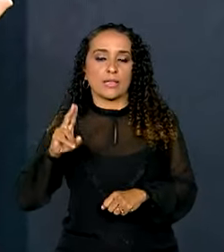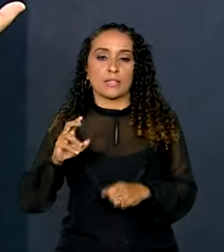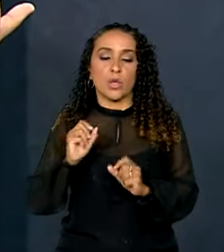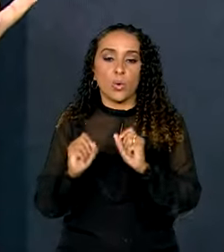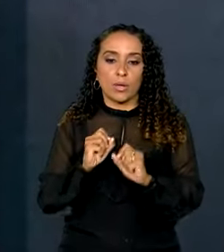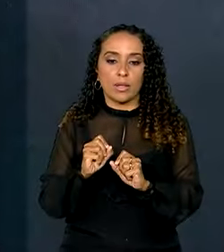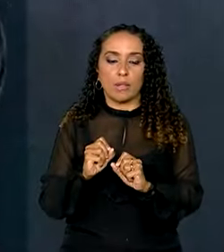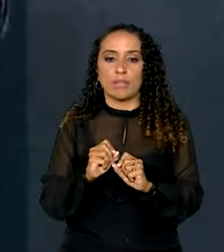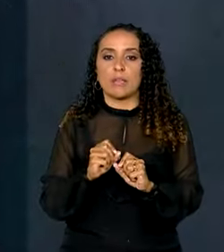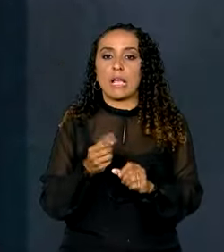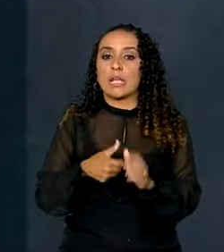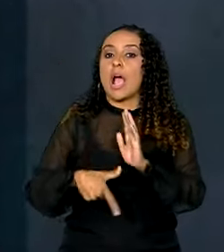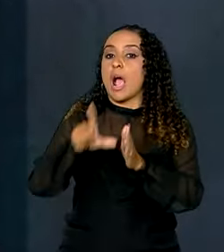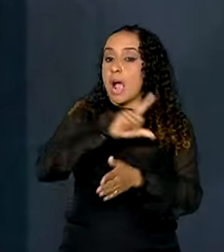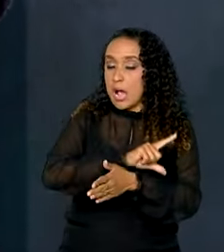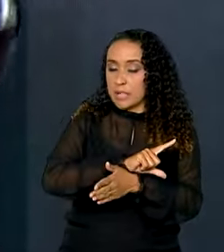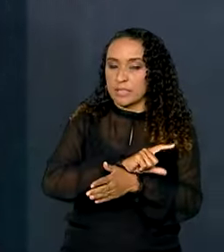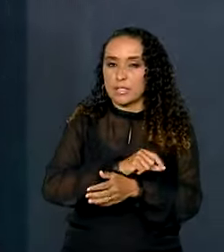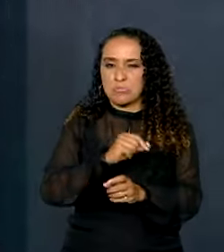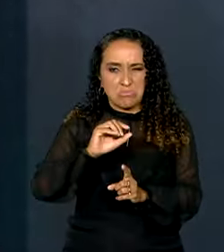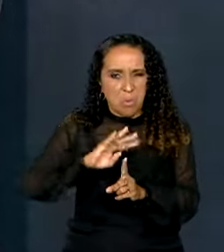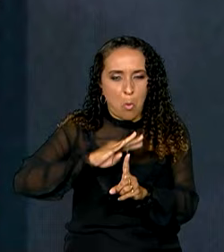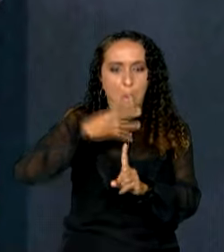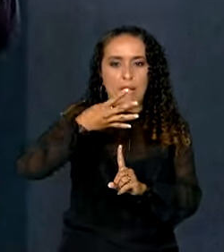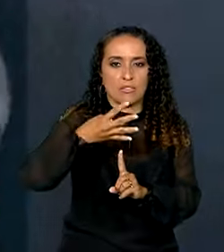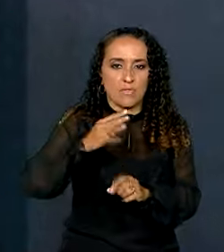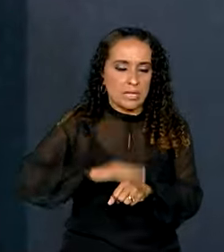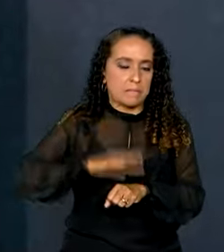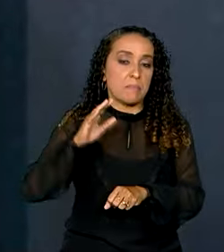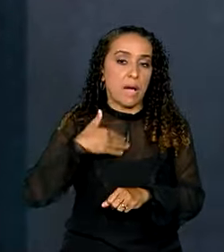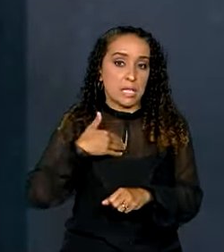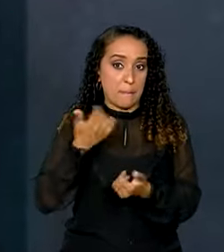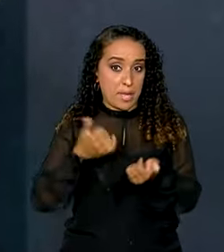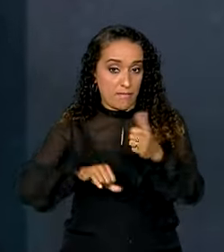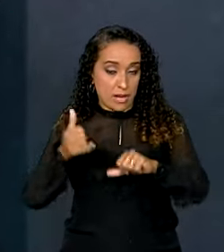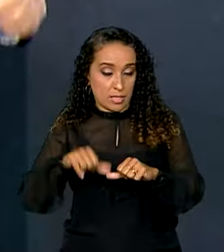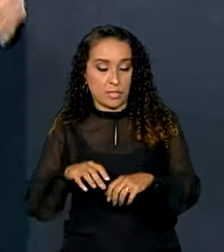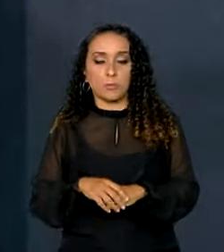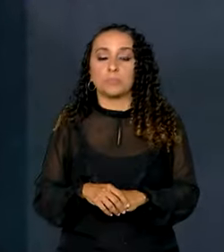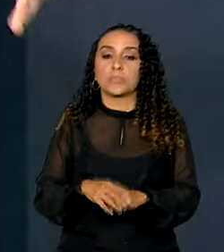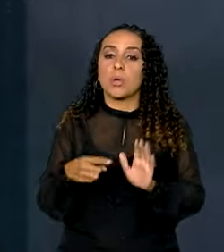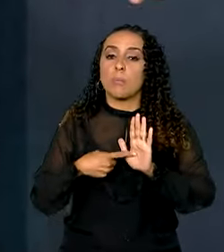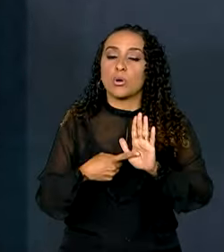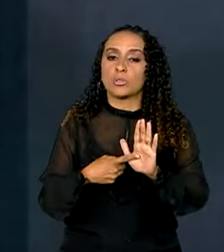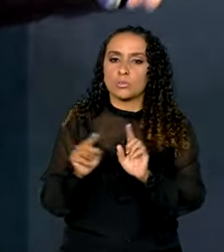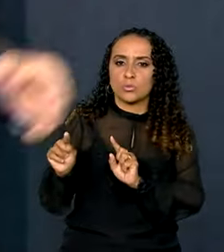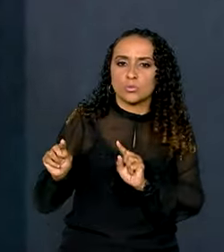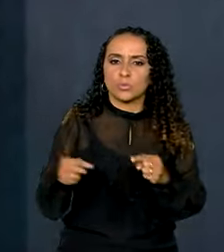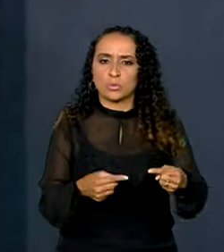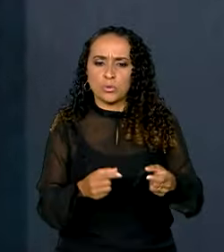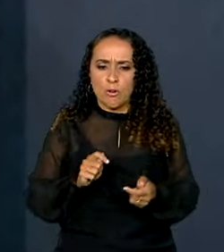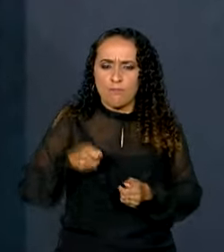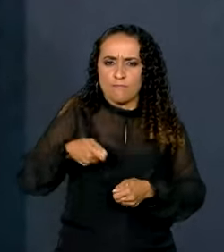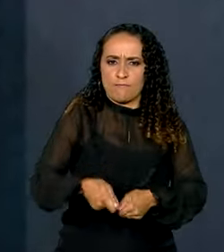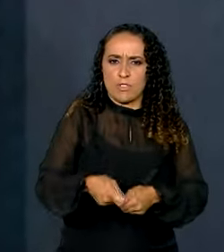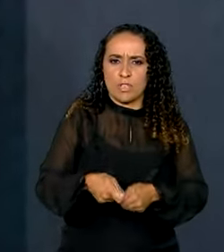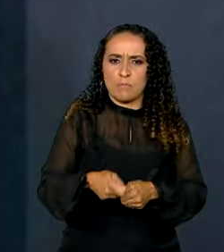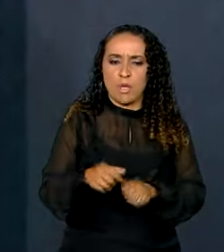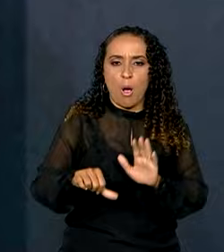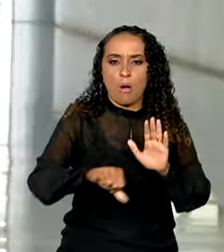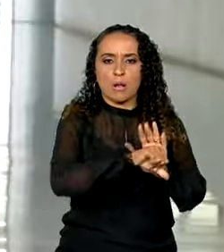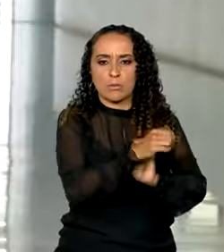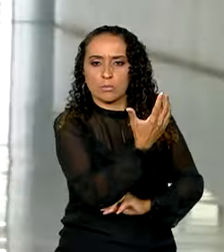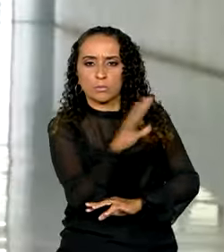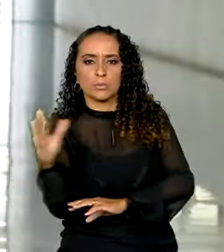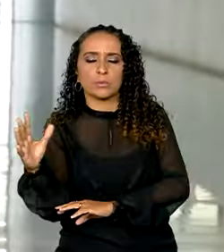números pretéritos. Eu acho que 4 vezes maior na minha avaliação, mostrando um combate firme aos crimes ambientais e